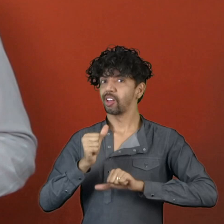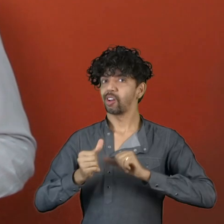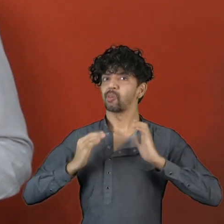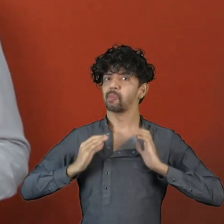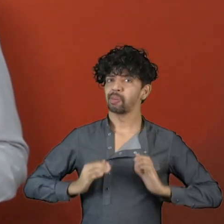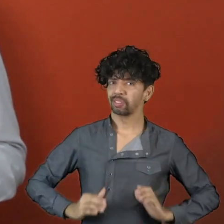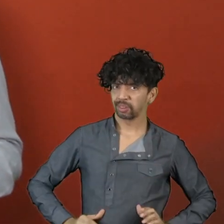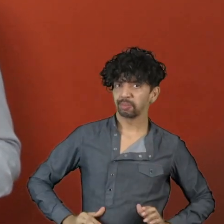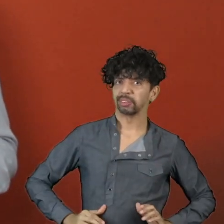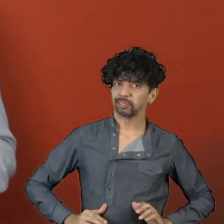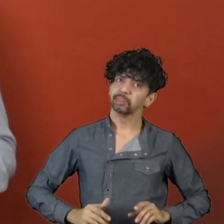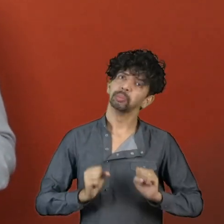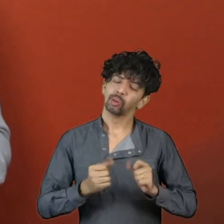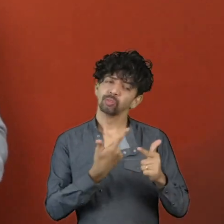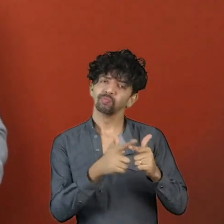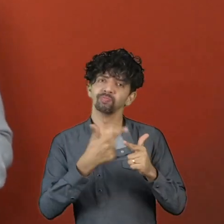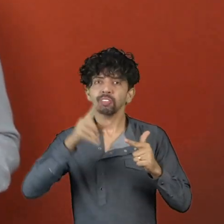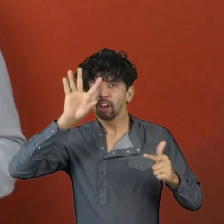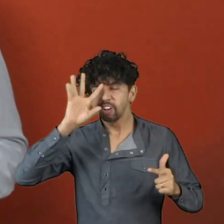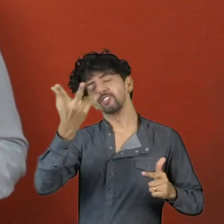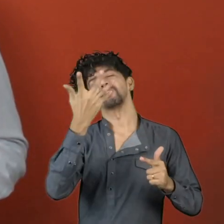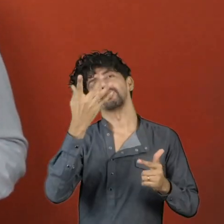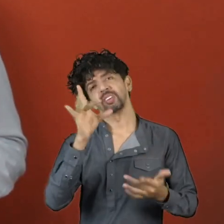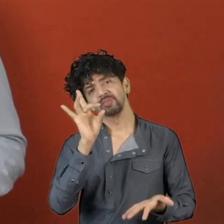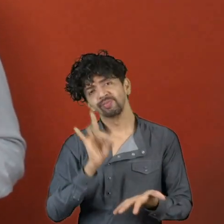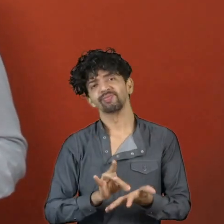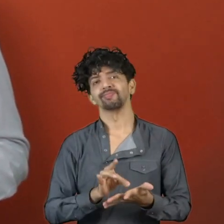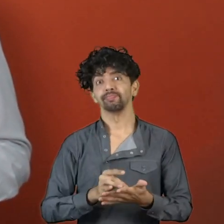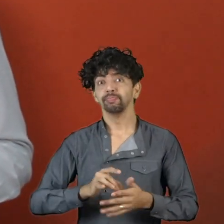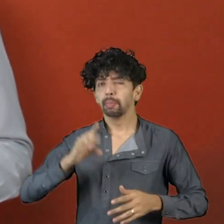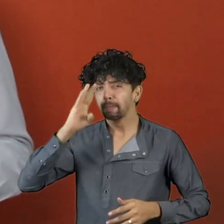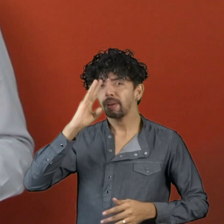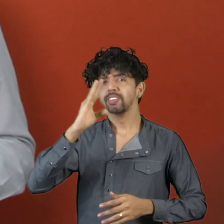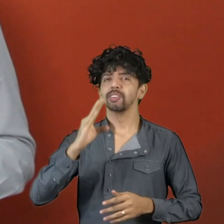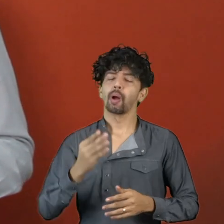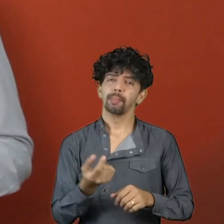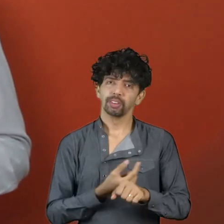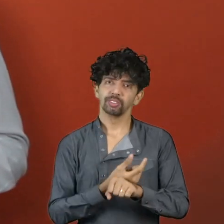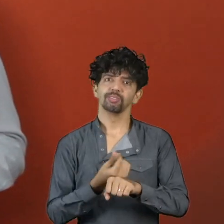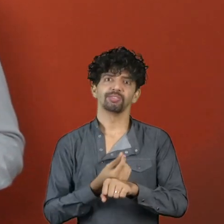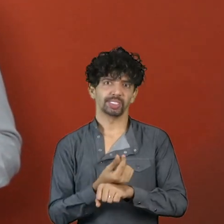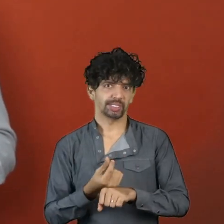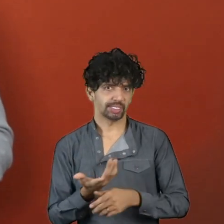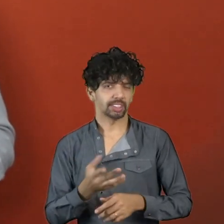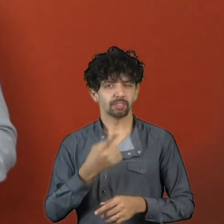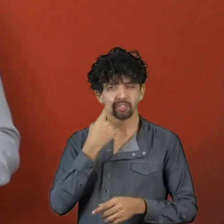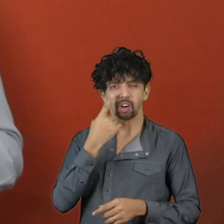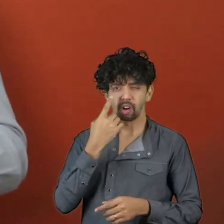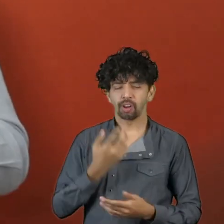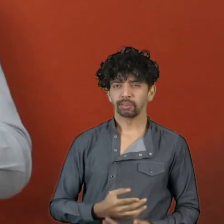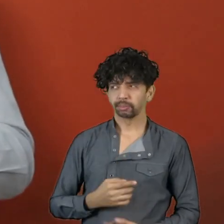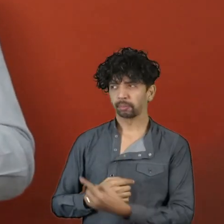podem resolver de vez os nossos problemas, em especial os financeiros. E olha